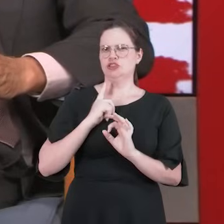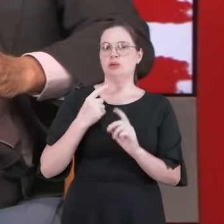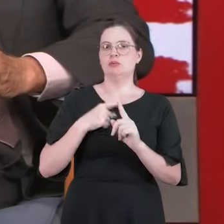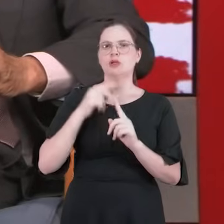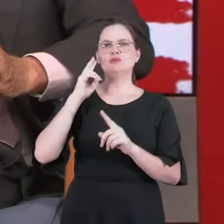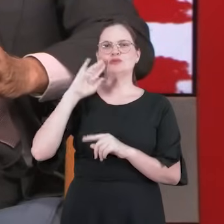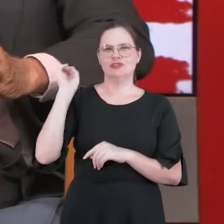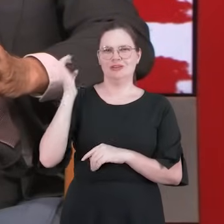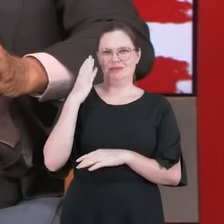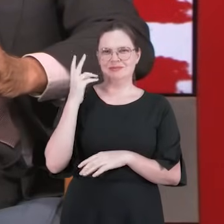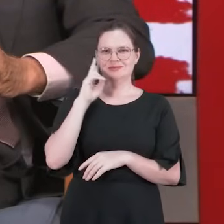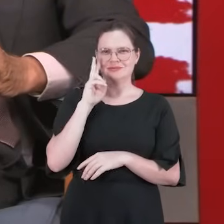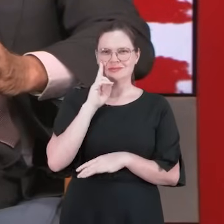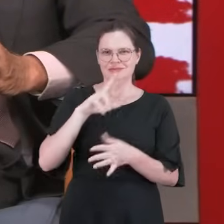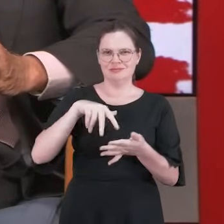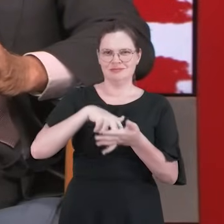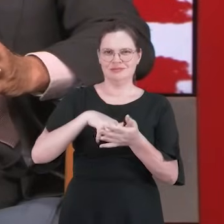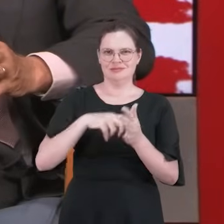e